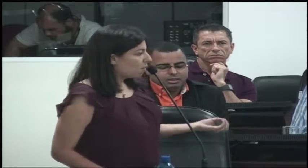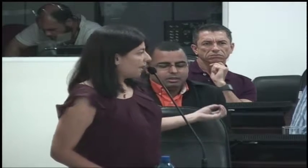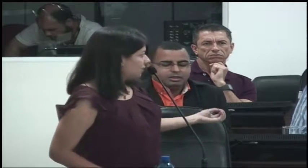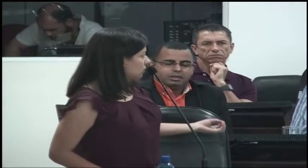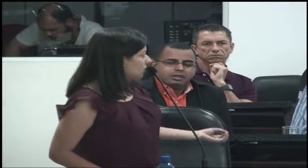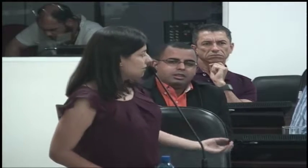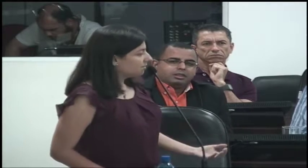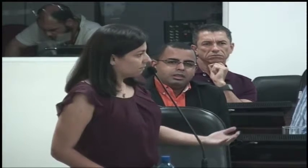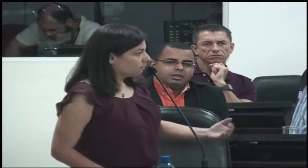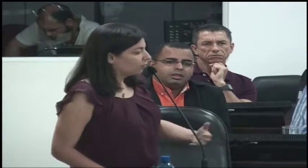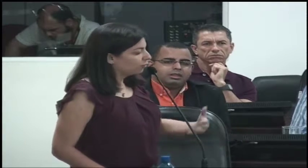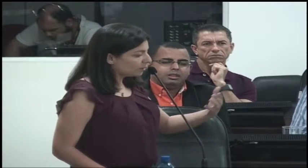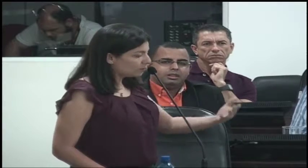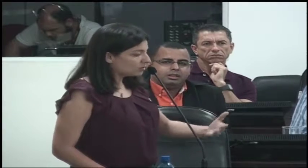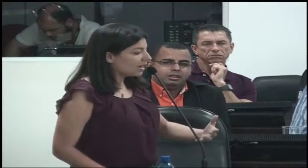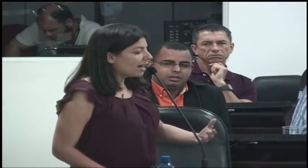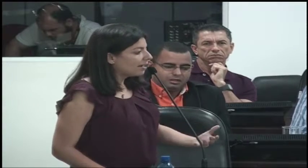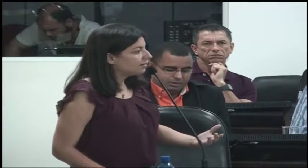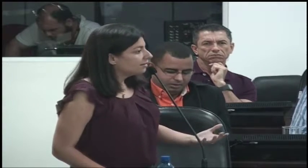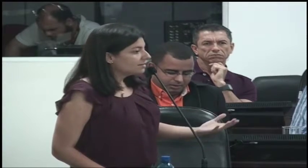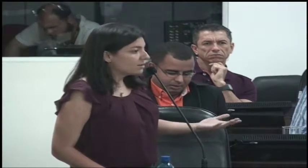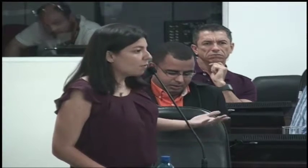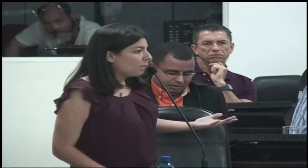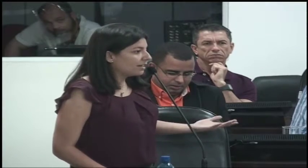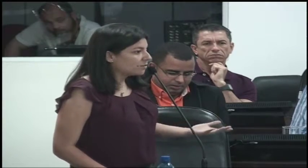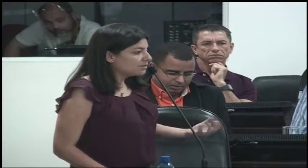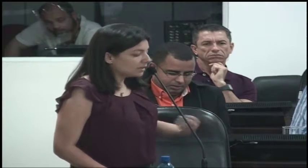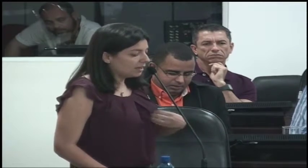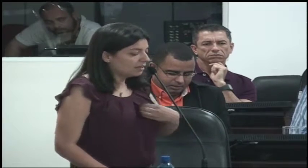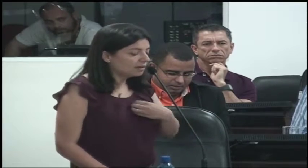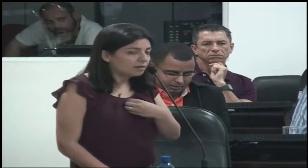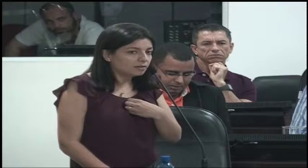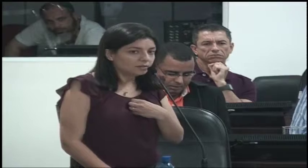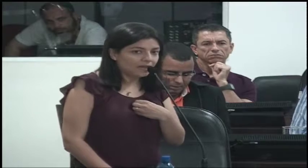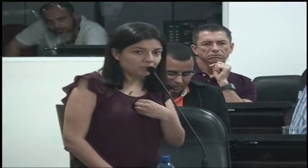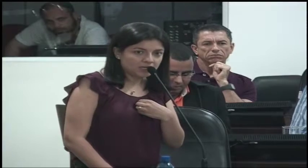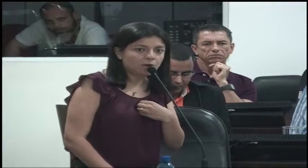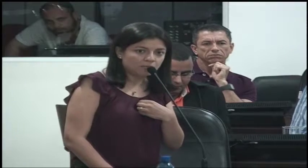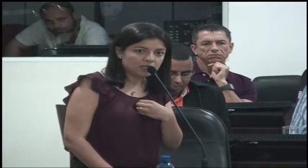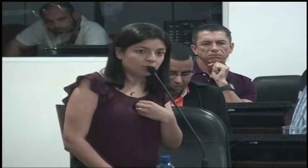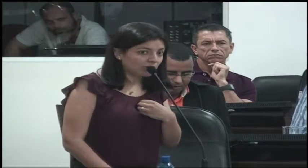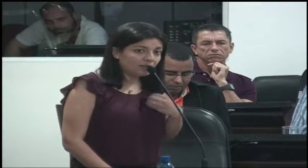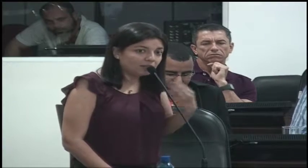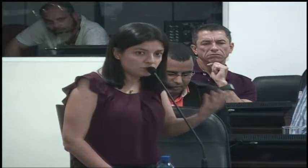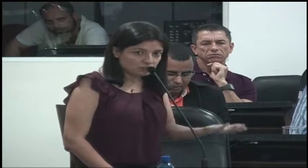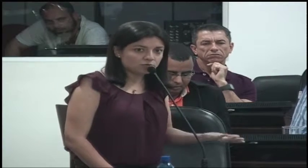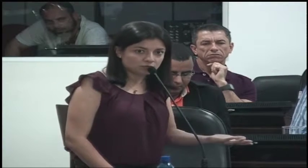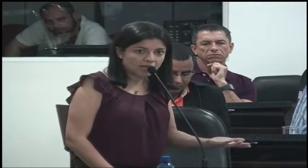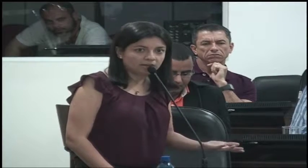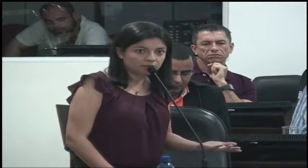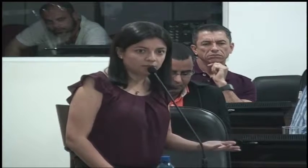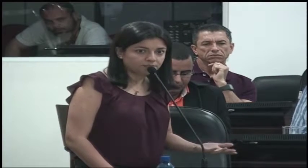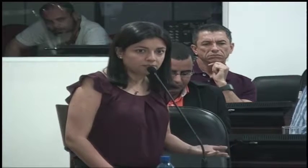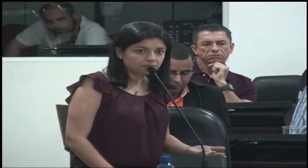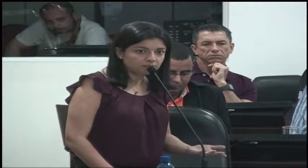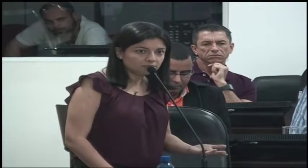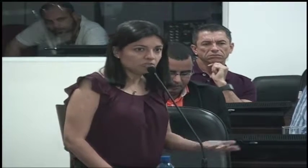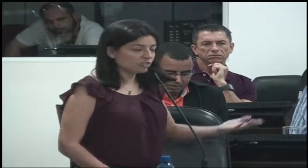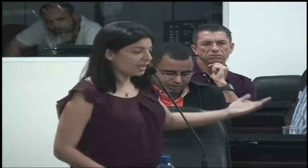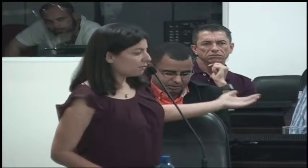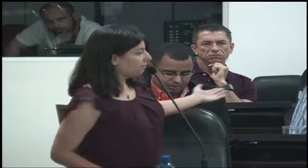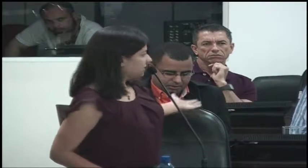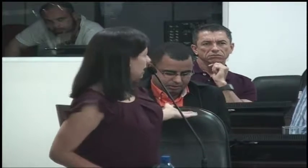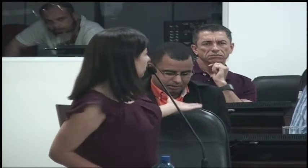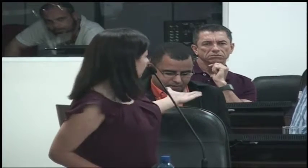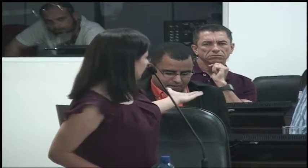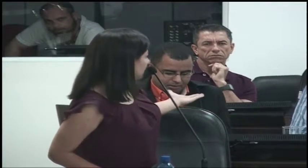fizeram comparações que fui buscar, são comparações que, na minha opinião, também não se sustentam.